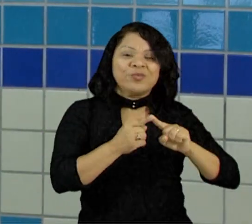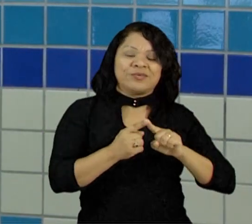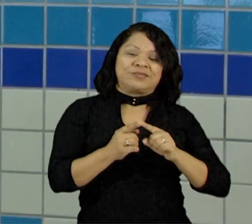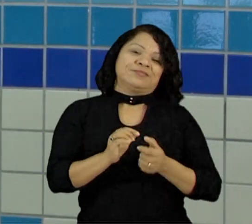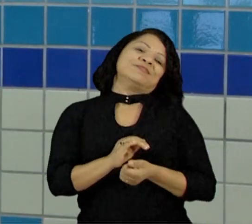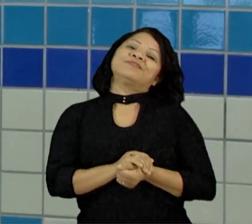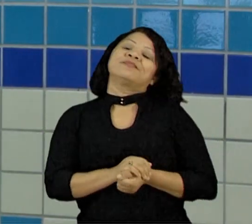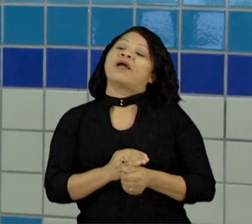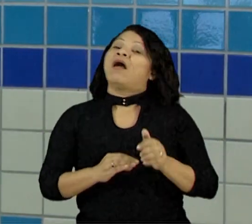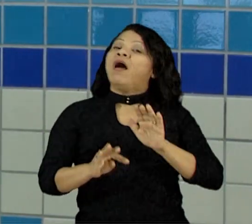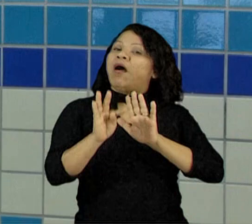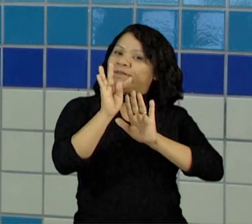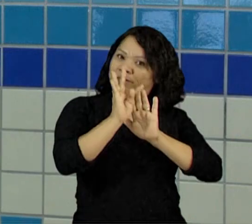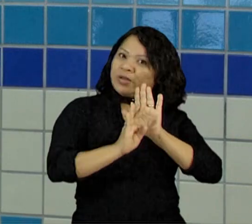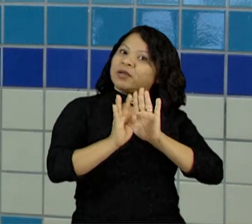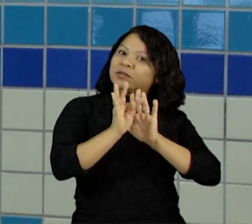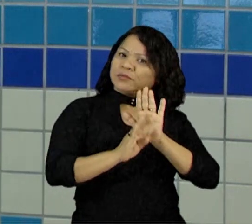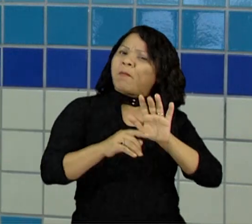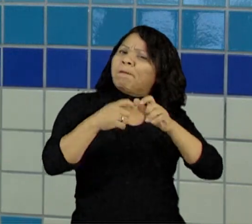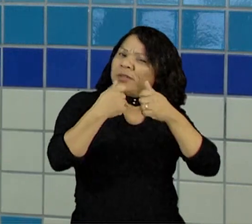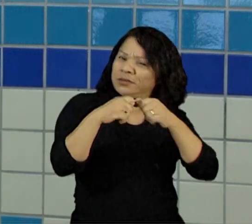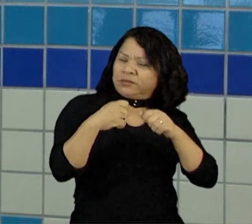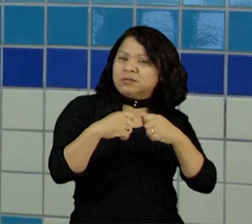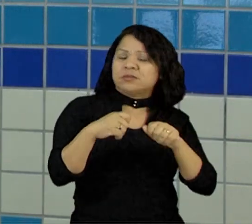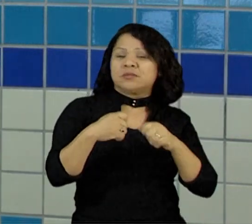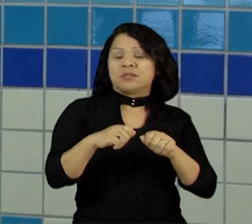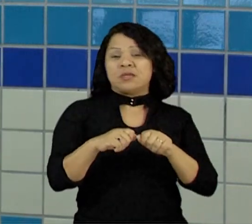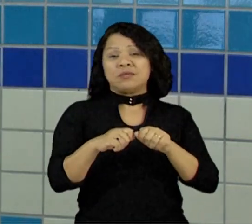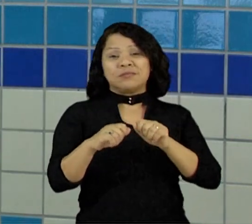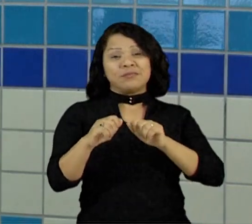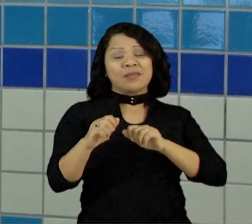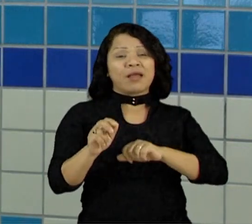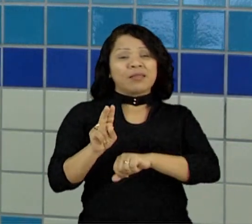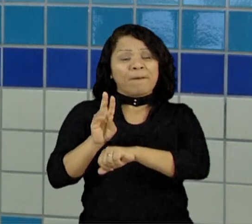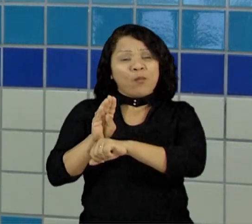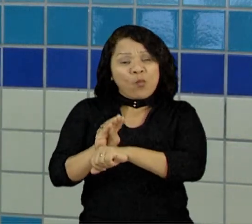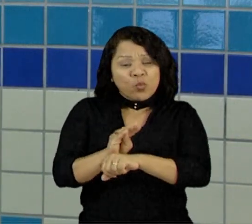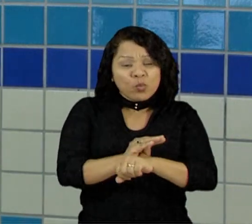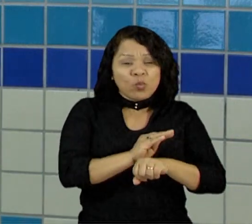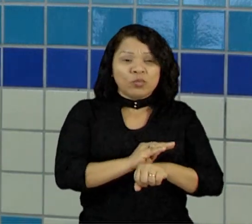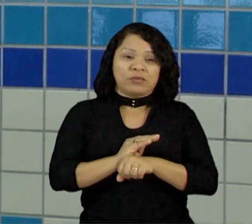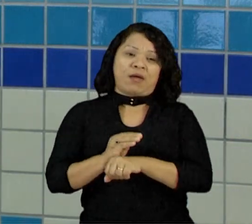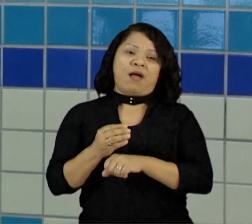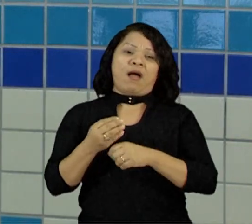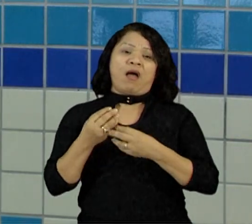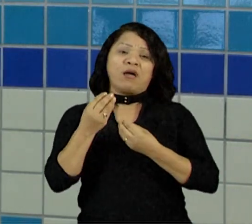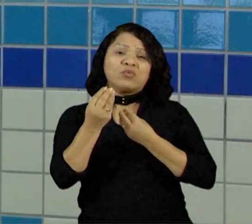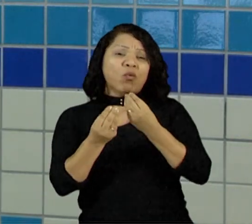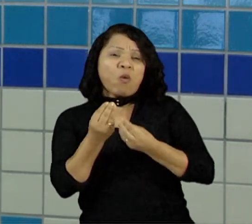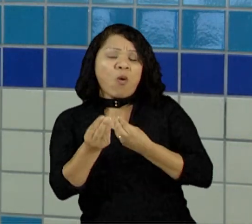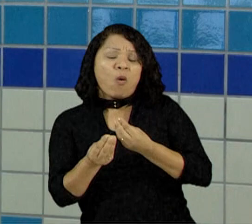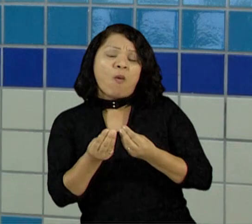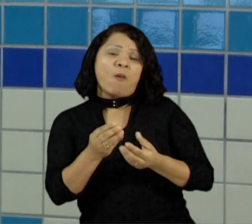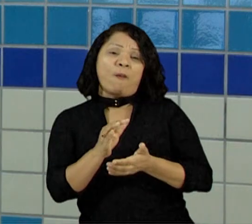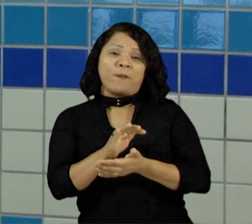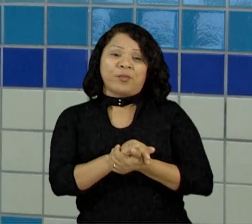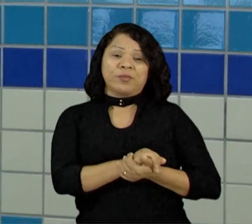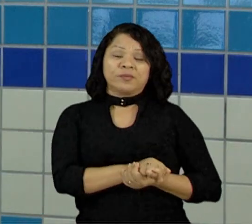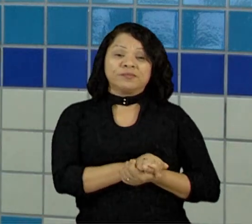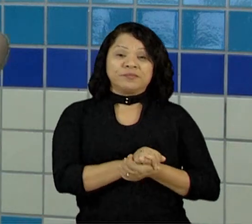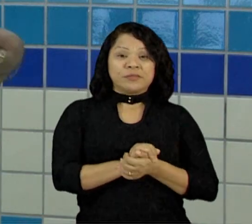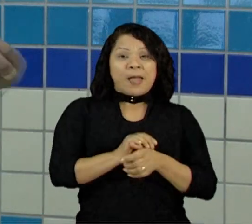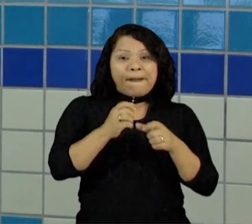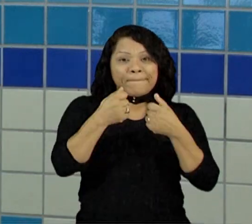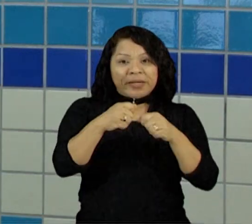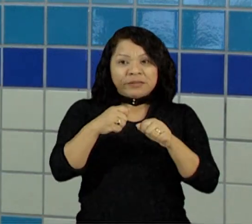produzir um texto, precisamos ter muito cuidado, muita atenção na informação que eu quero passar. Se é no singular, a minha frase precisa